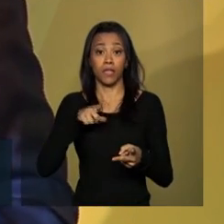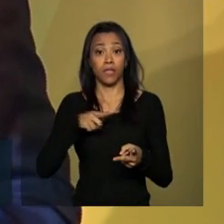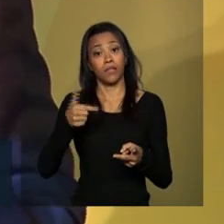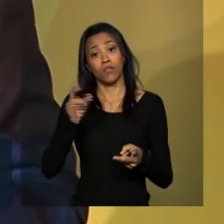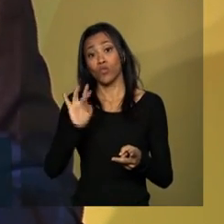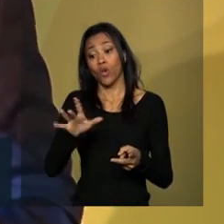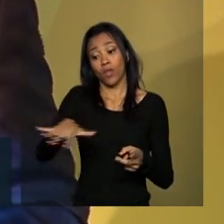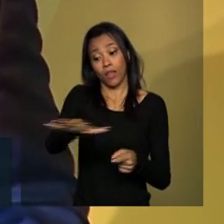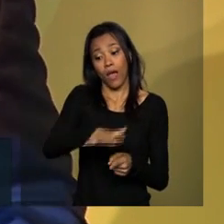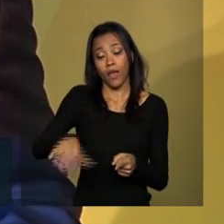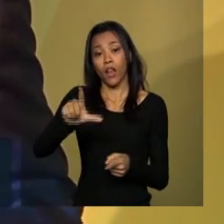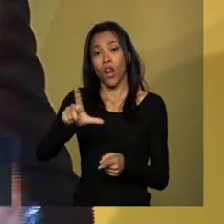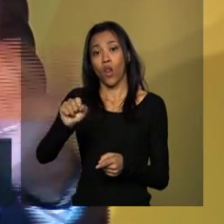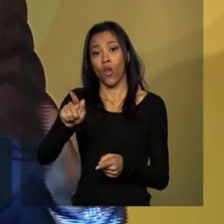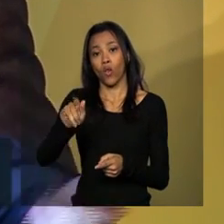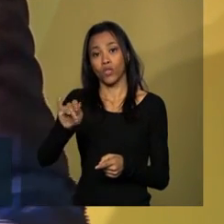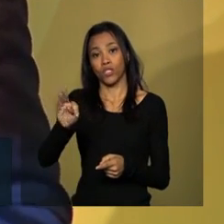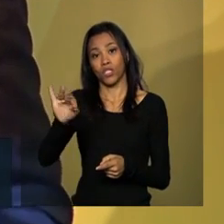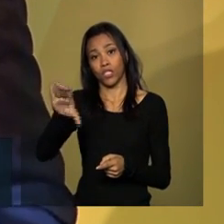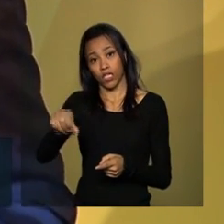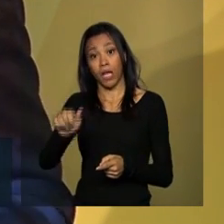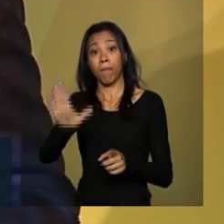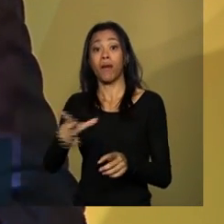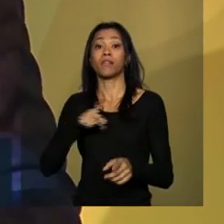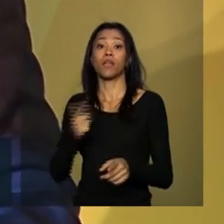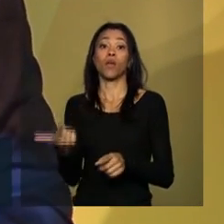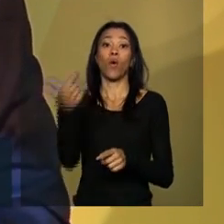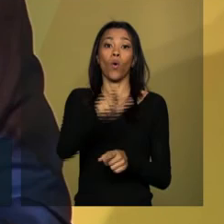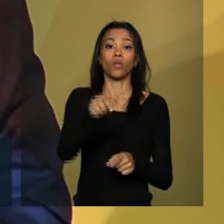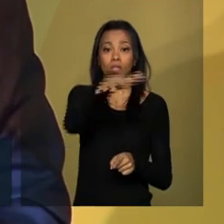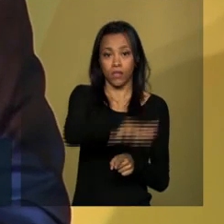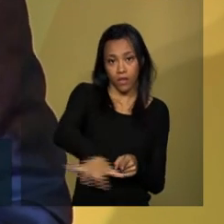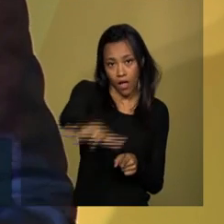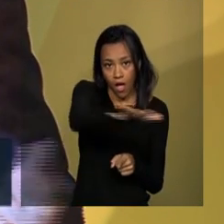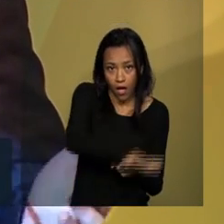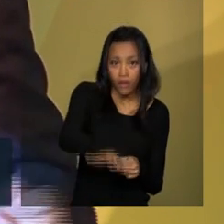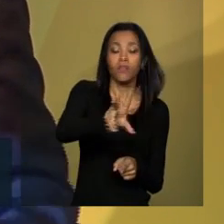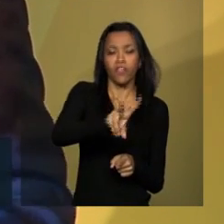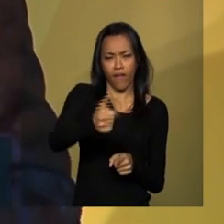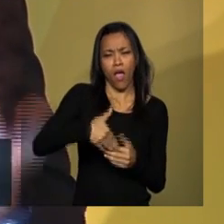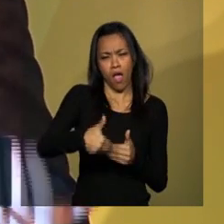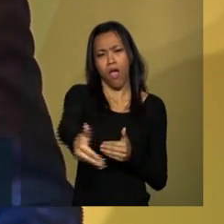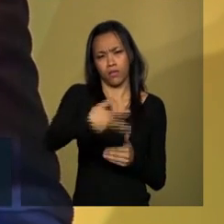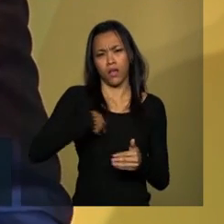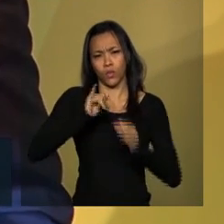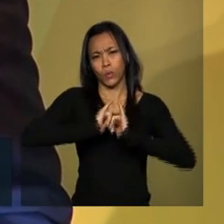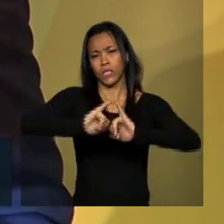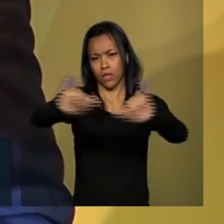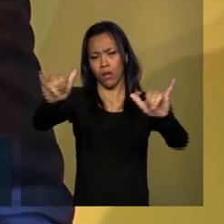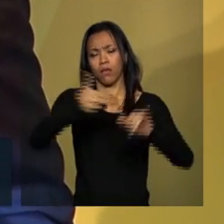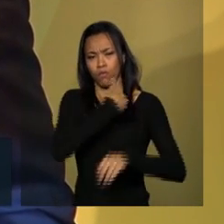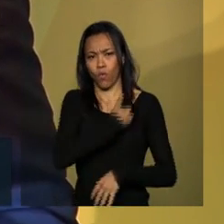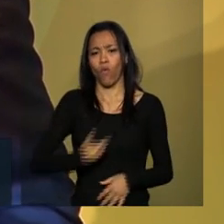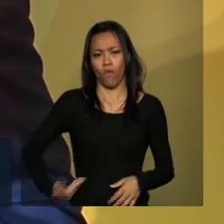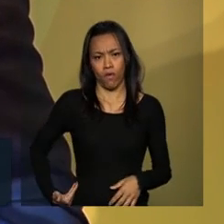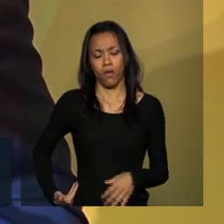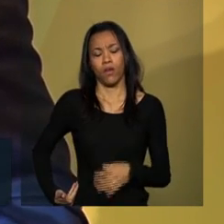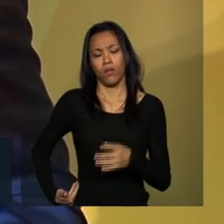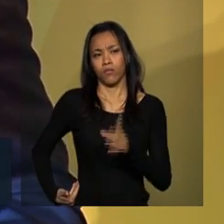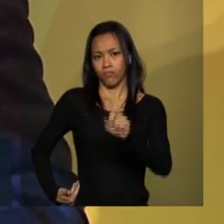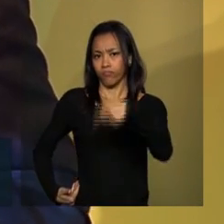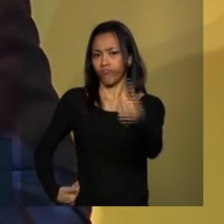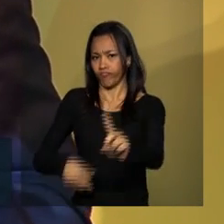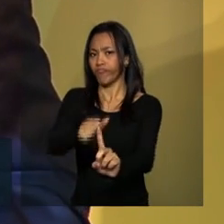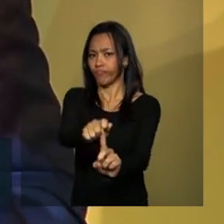de logística, como veremos, mas também em outras áreas. Isso será anunciado e detalhado pelo governo no mês